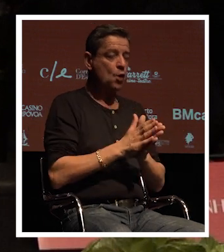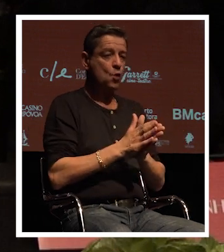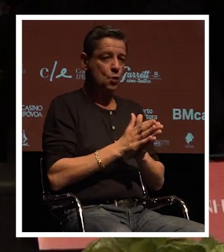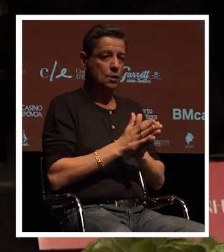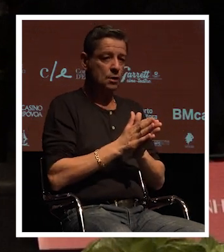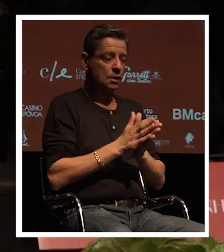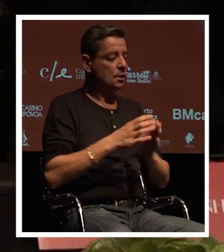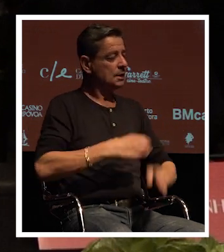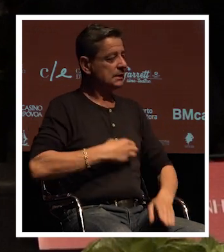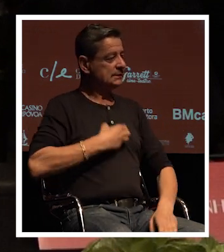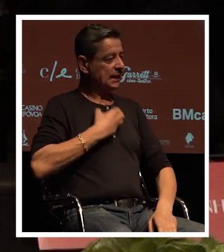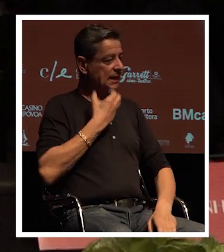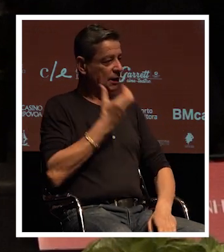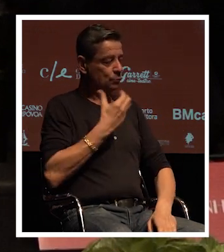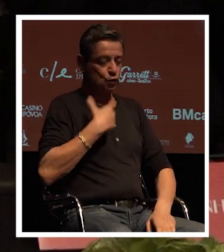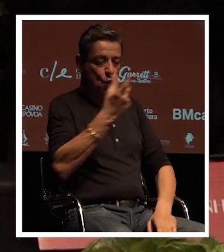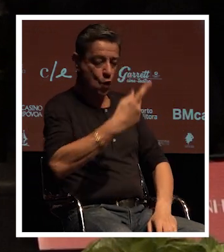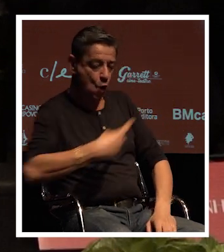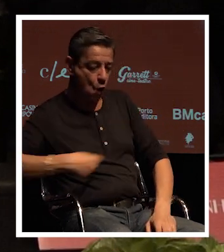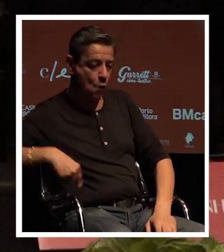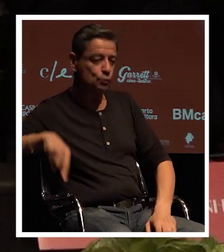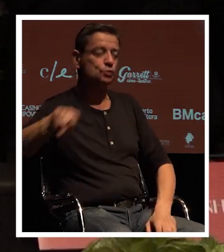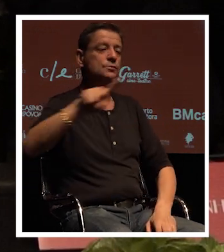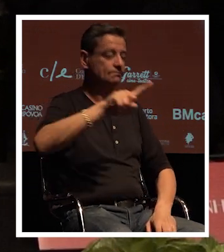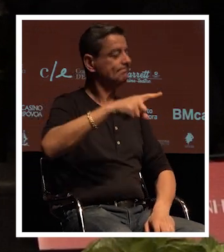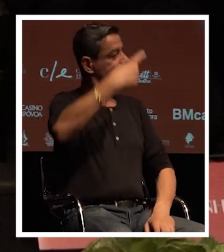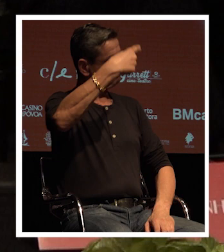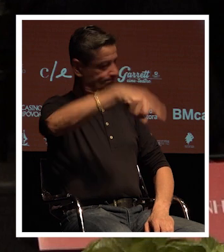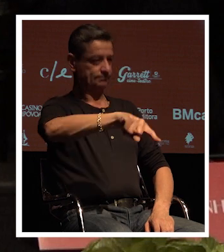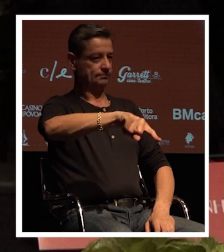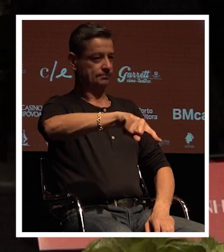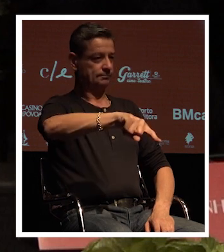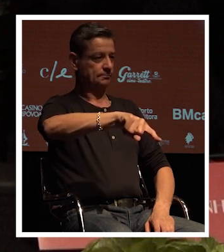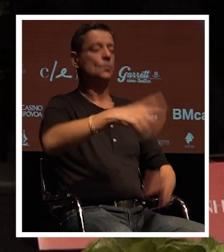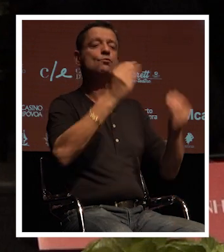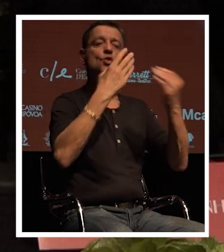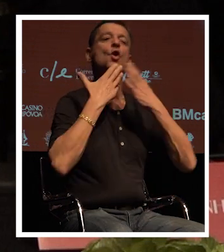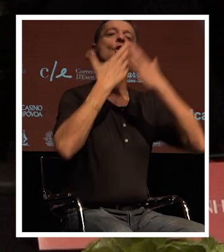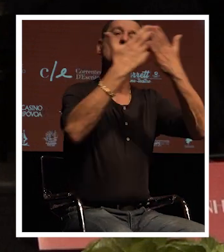a sentirmos o nós que somos